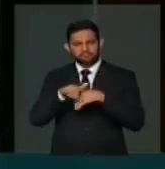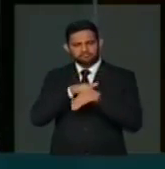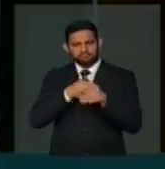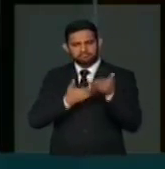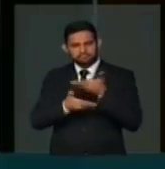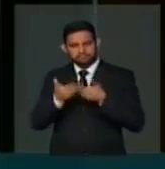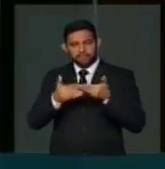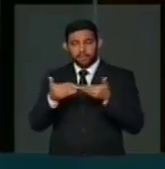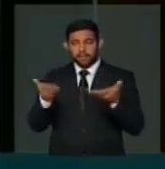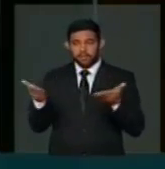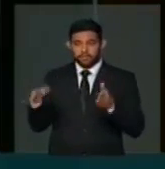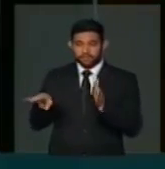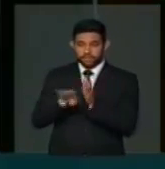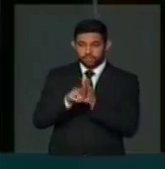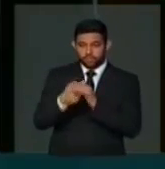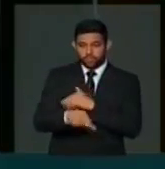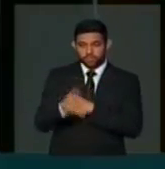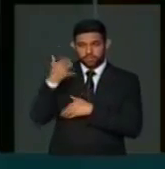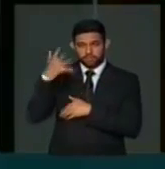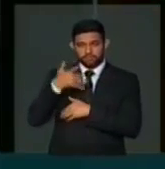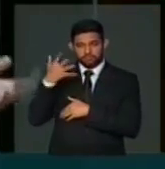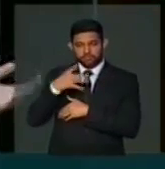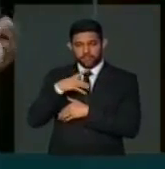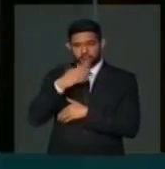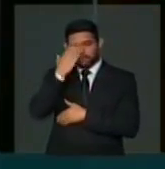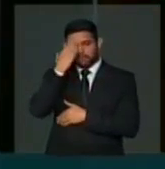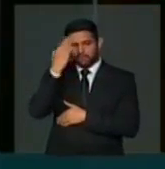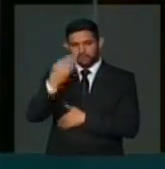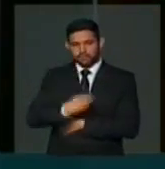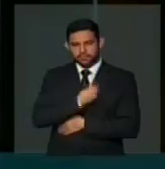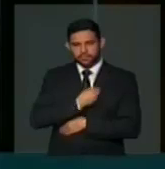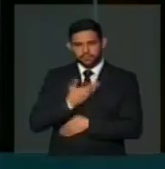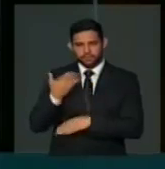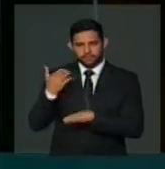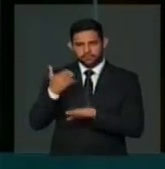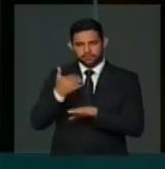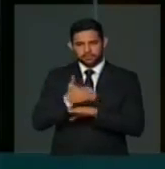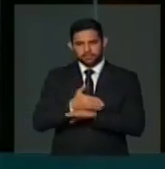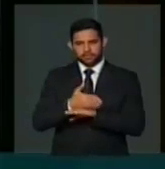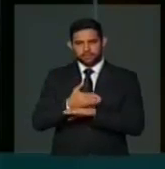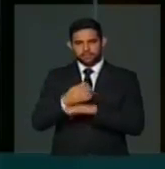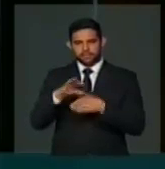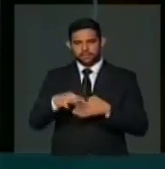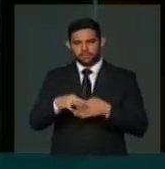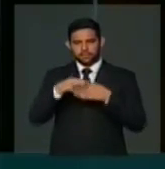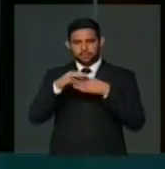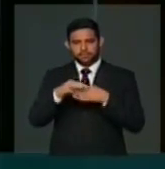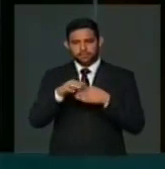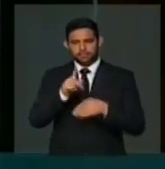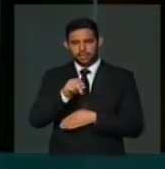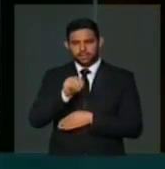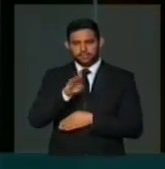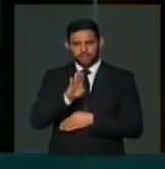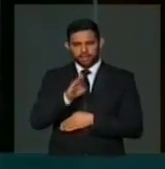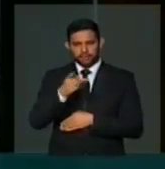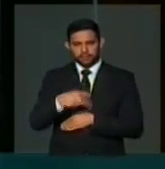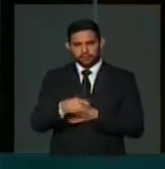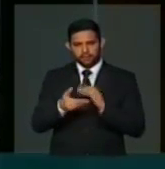ocupando hoje, ao mesmo tempo agradecendo e ocupando hoje a posição de líder do PSB na